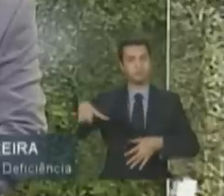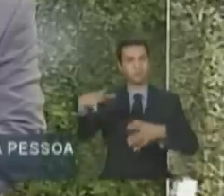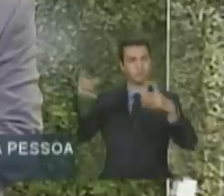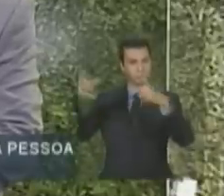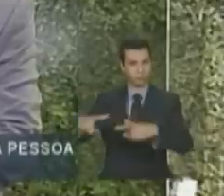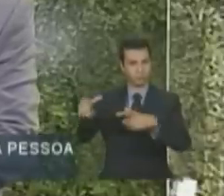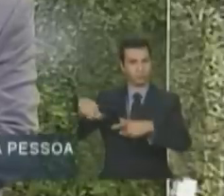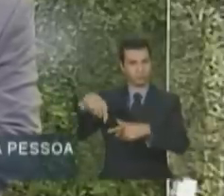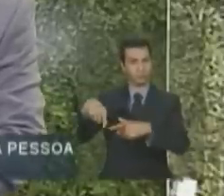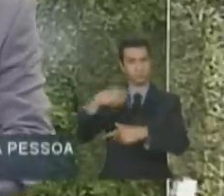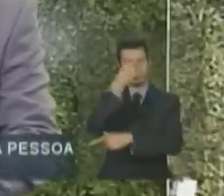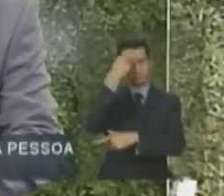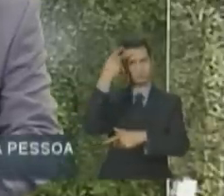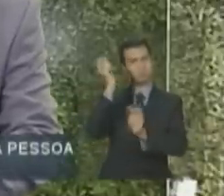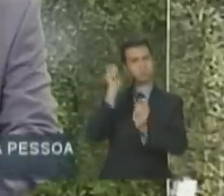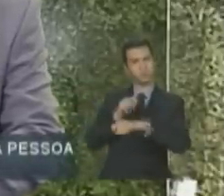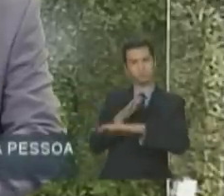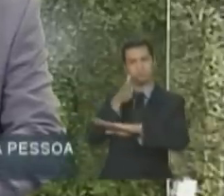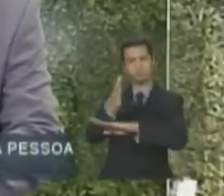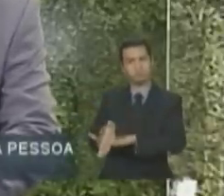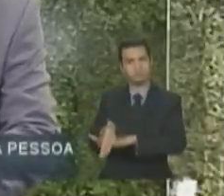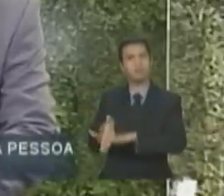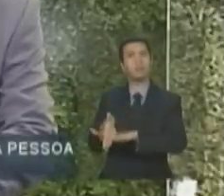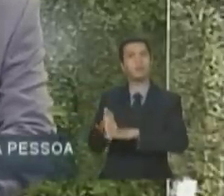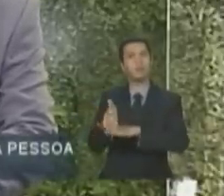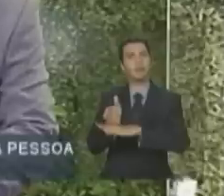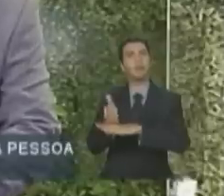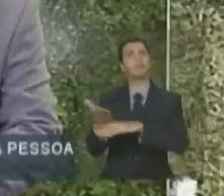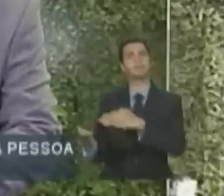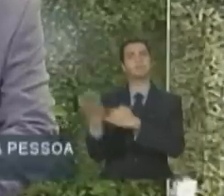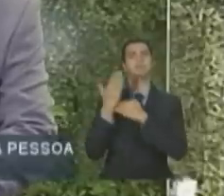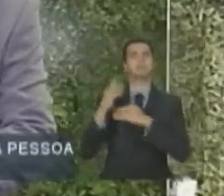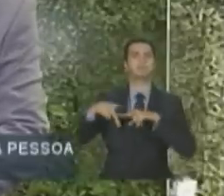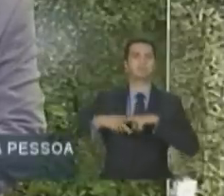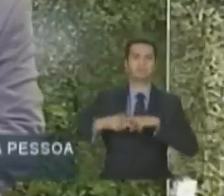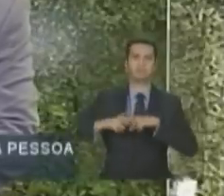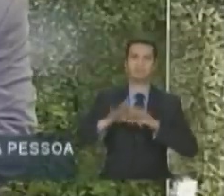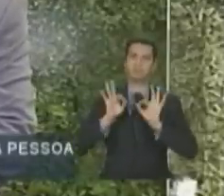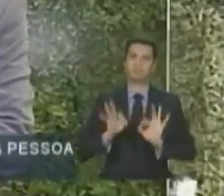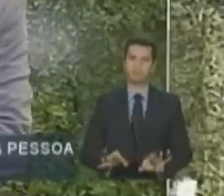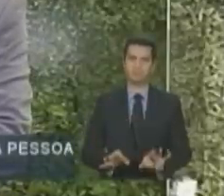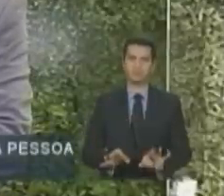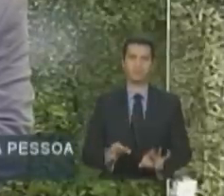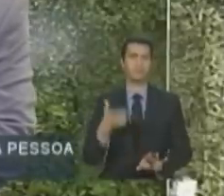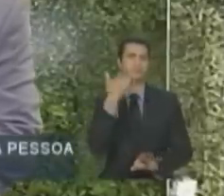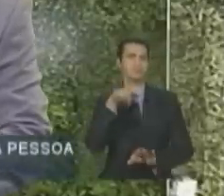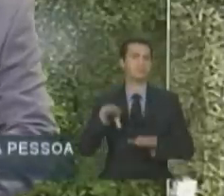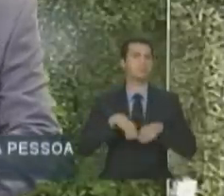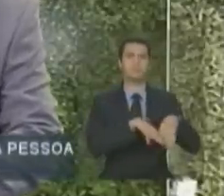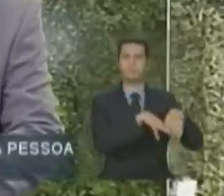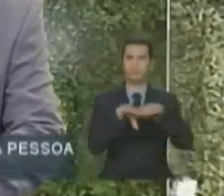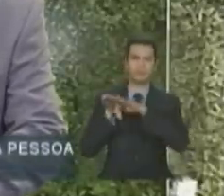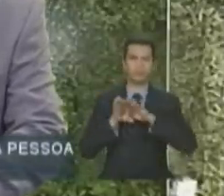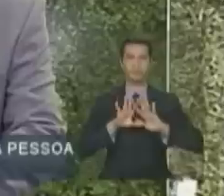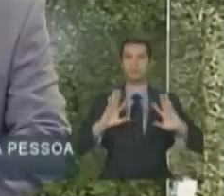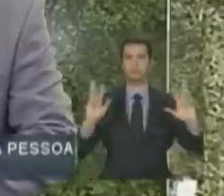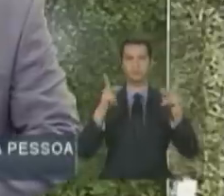que as pessoas possam usar bem esses equipamentos e assim garantir a sua equiparação de oportunidade às demais